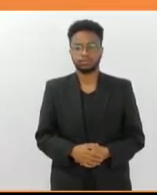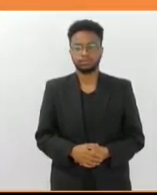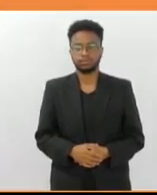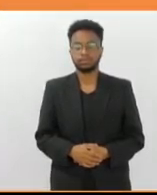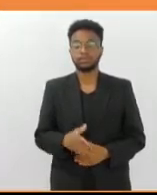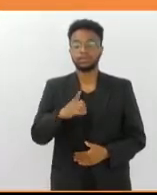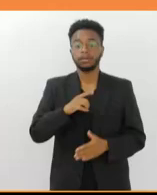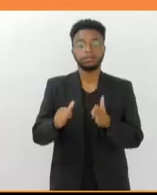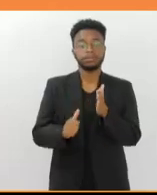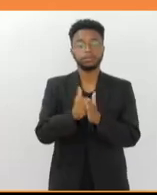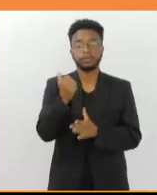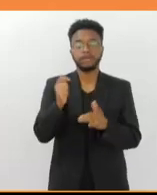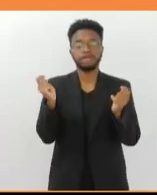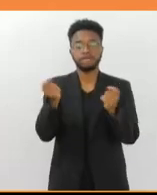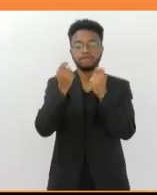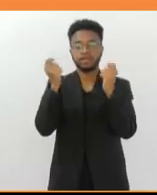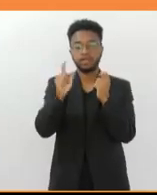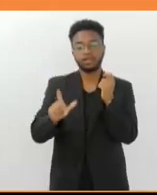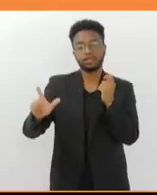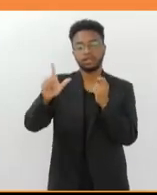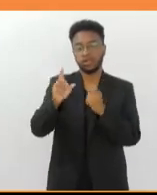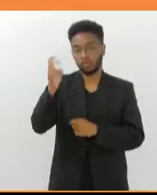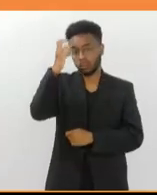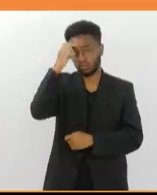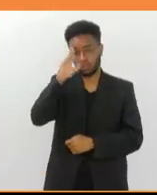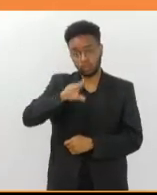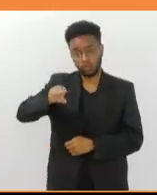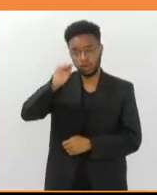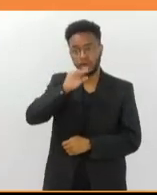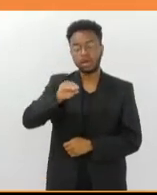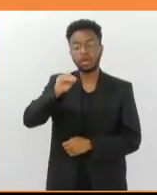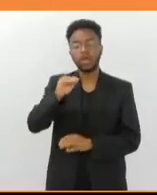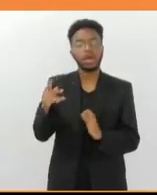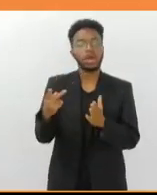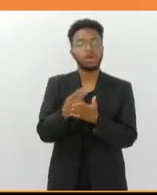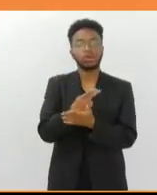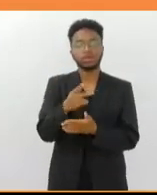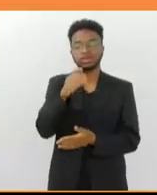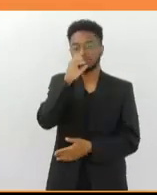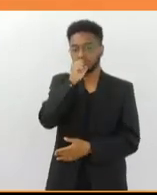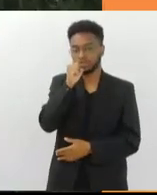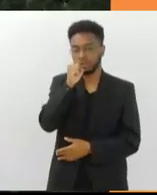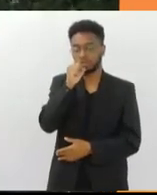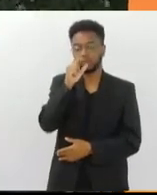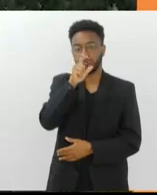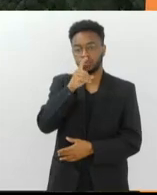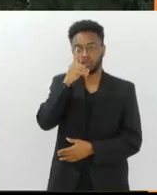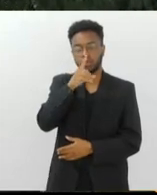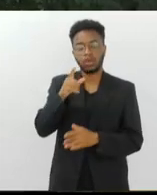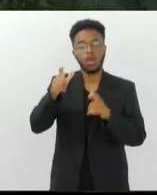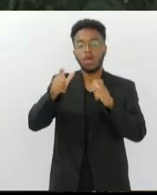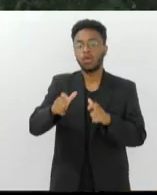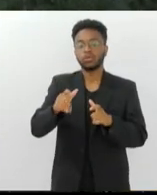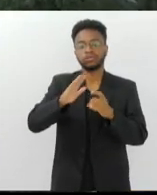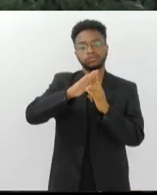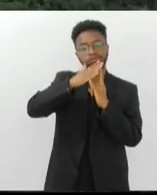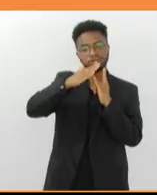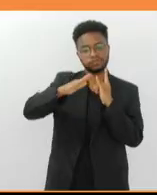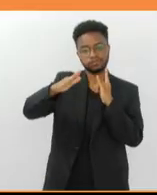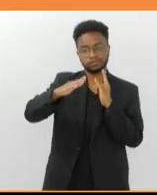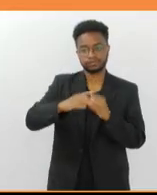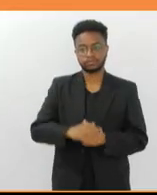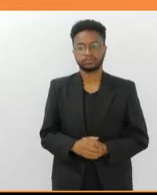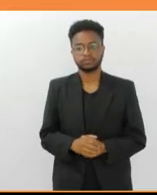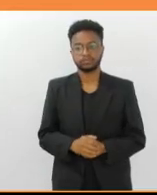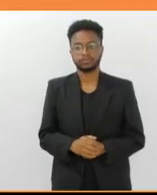A primeira edição da Feira Literária de Cultura Oral, a FLICO, vai ser realizada neste fim de semana no Museu de Arte do Rio, o Mar no Centro.